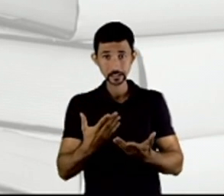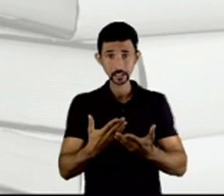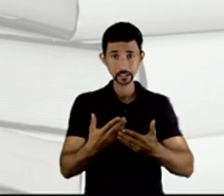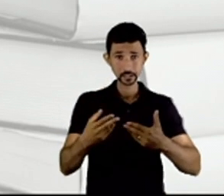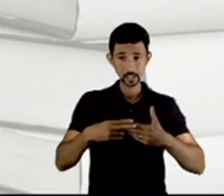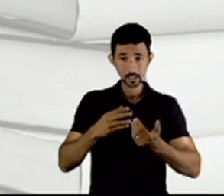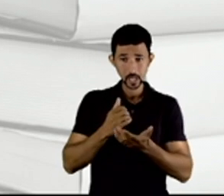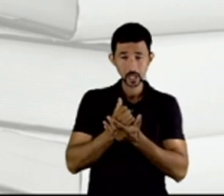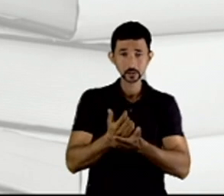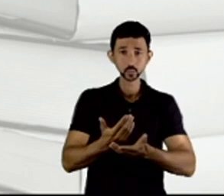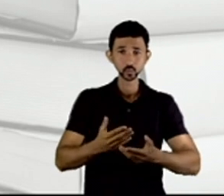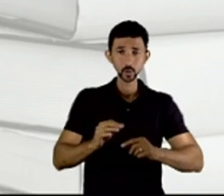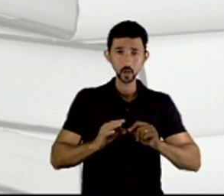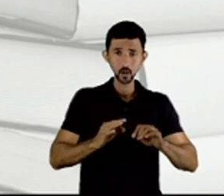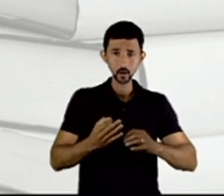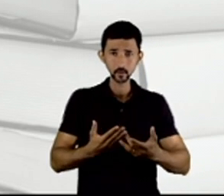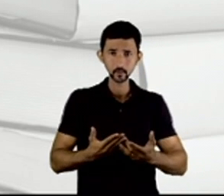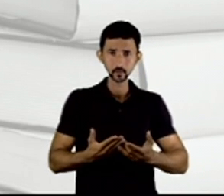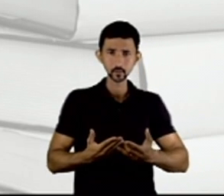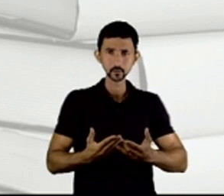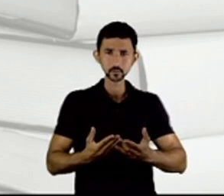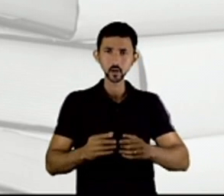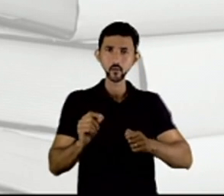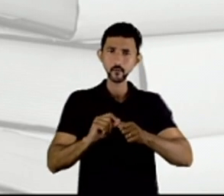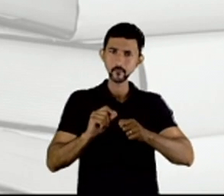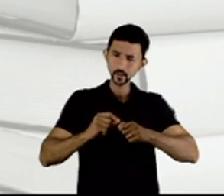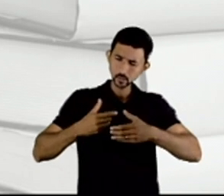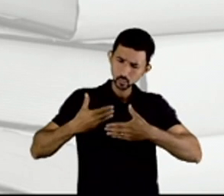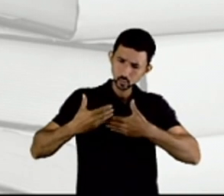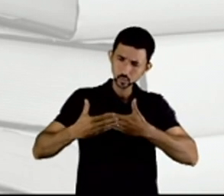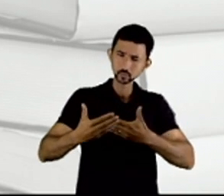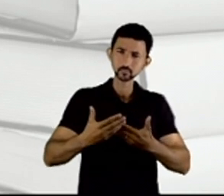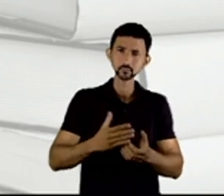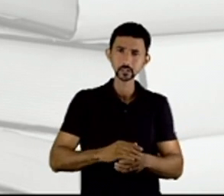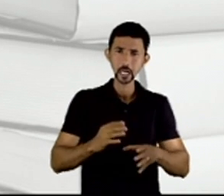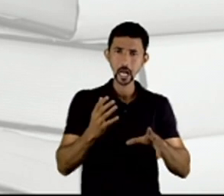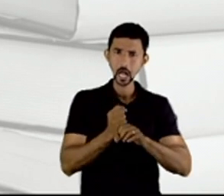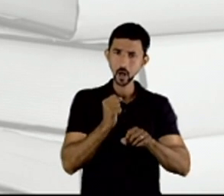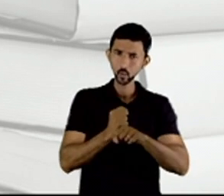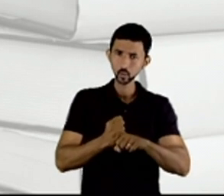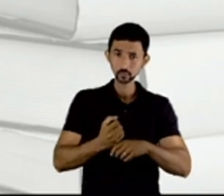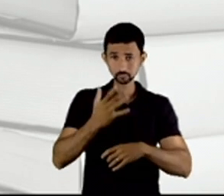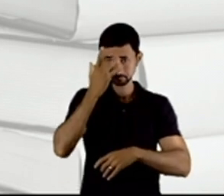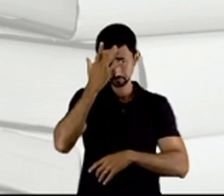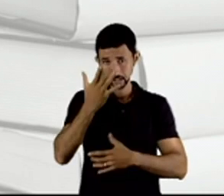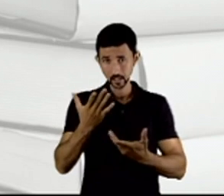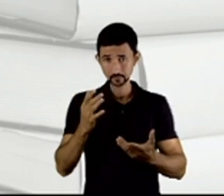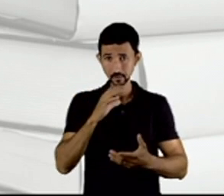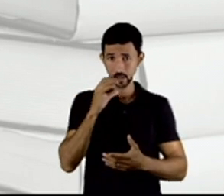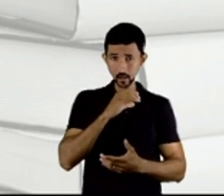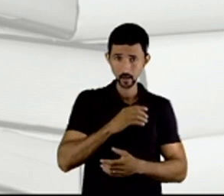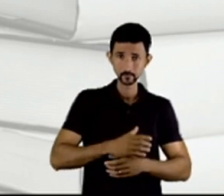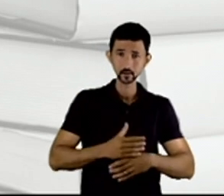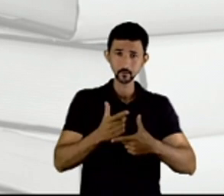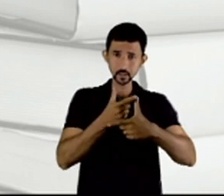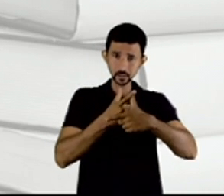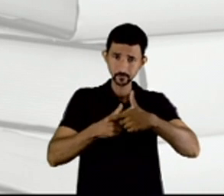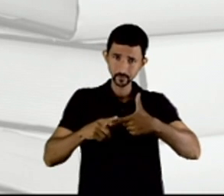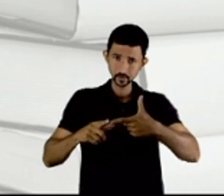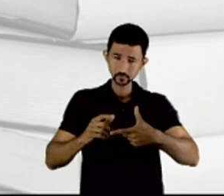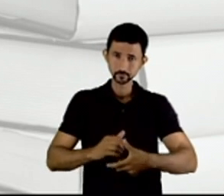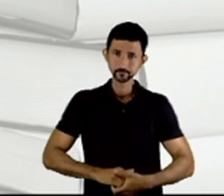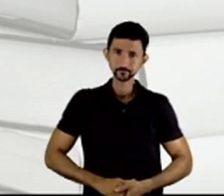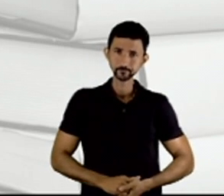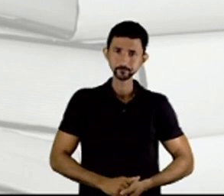aqui, porque nos colocou direto com a dízima periódica. A gente vai ter que dividir,